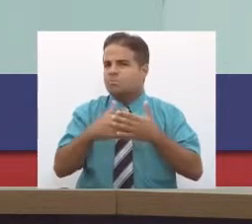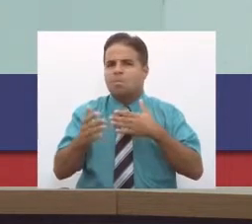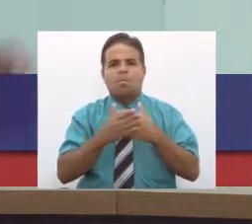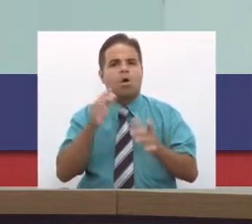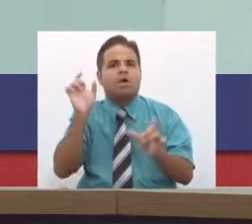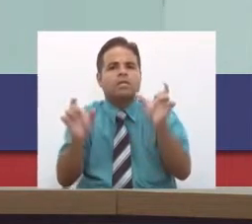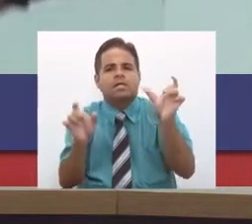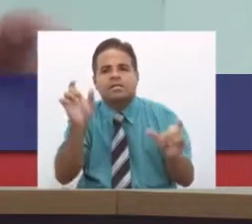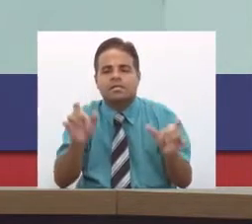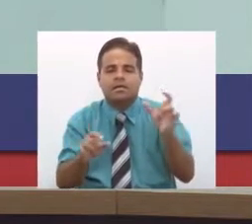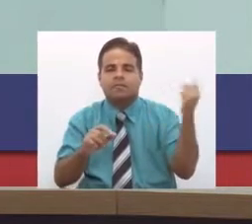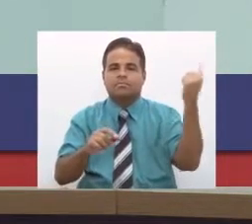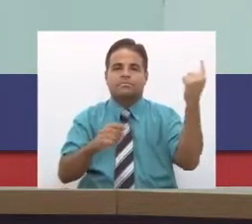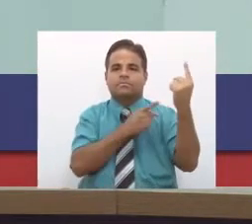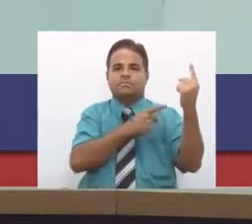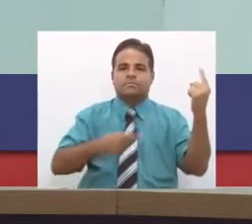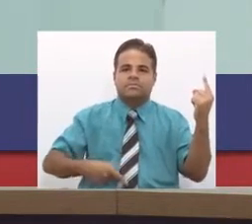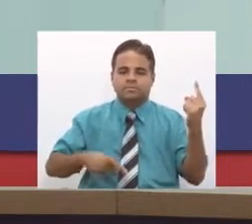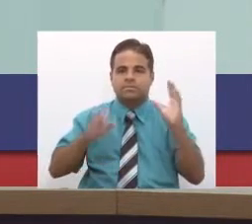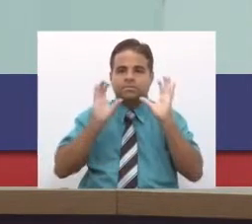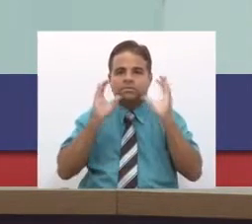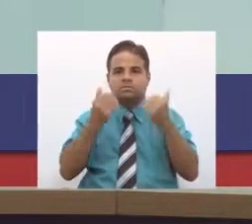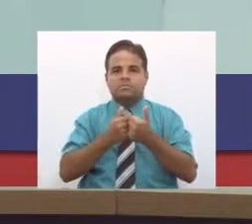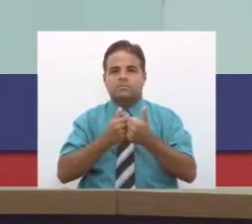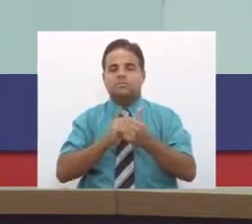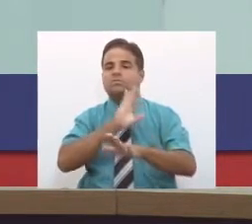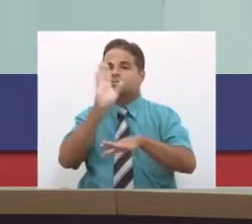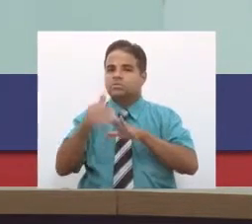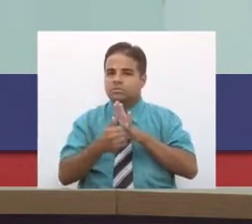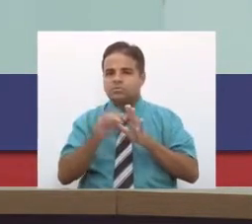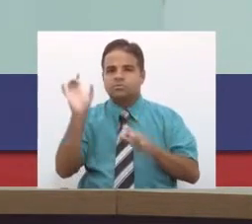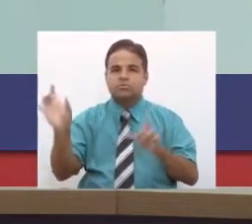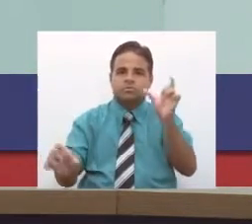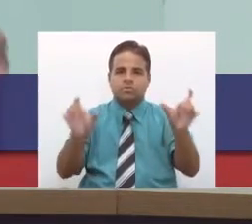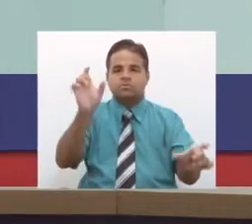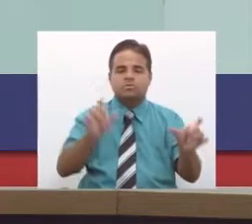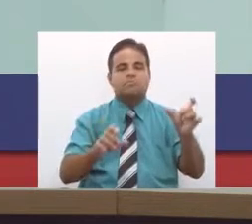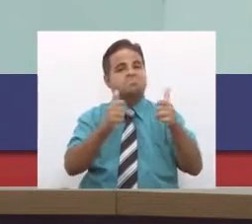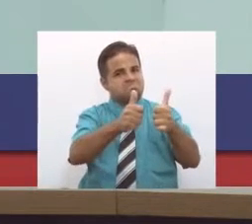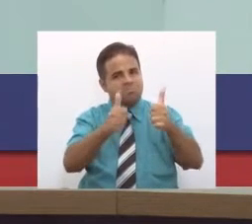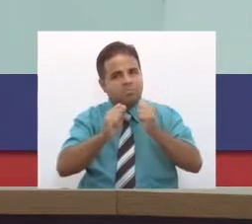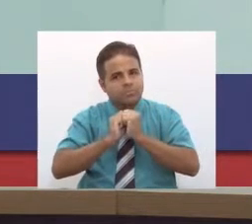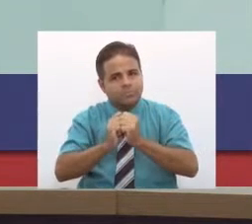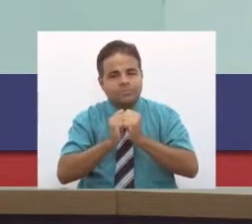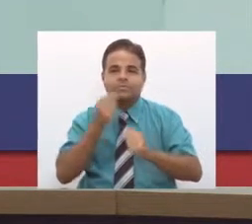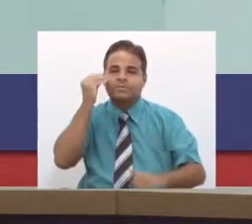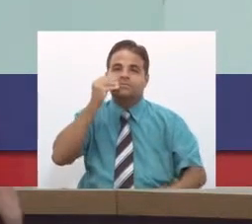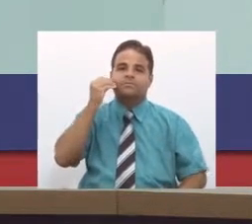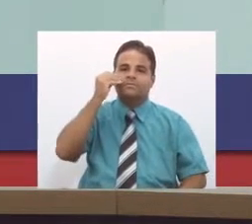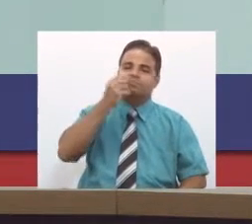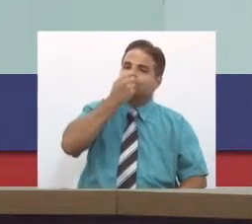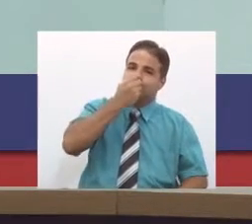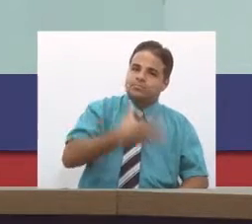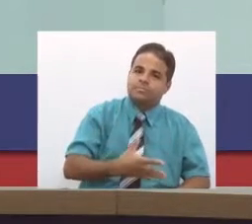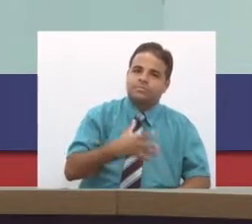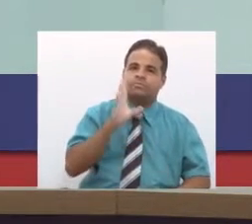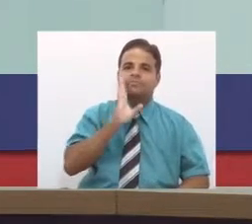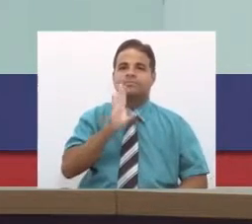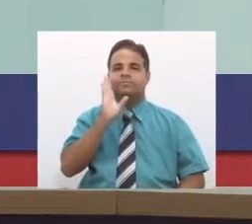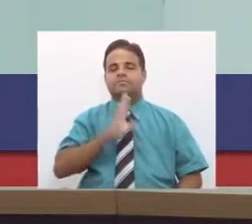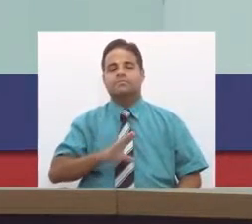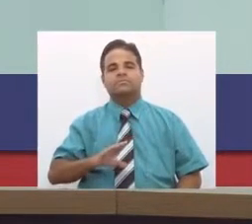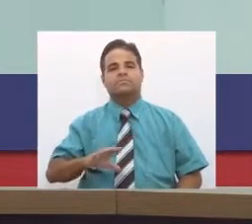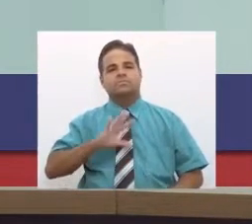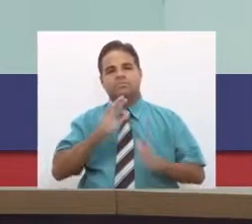exceção, desde o presidente da Câmara, a todos os demais. Foi muito bom essa experiência, foi muito bacana,